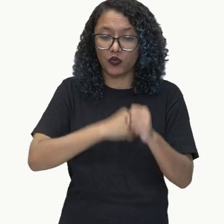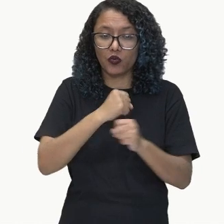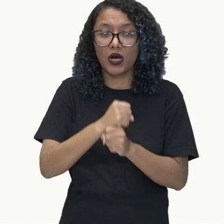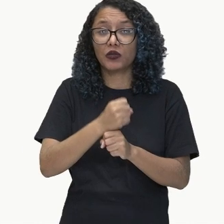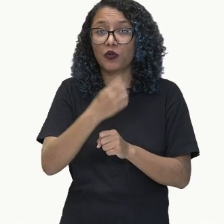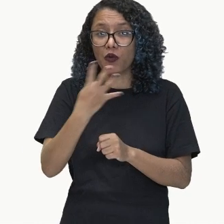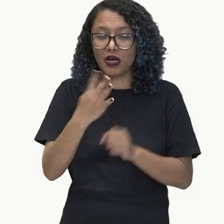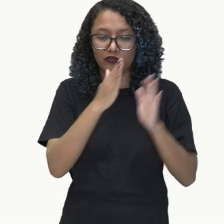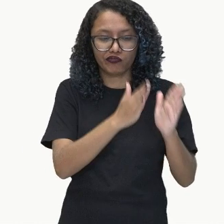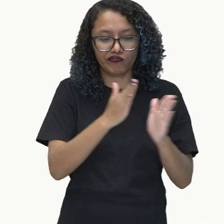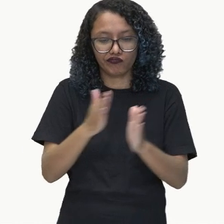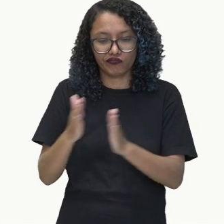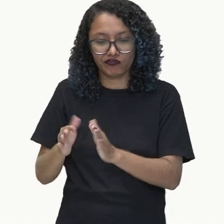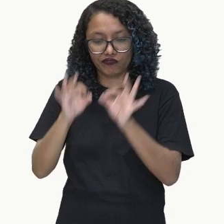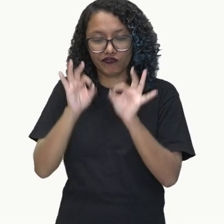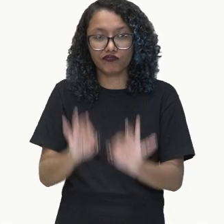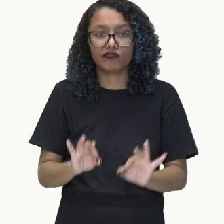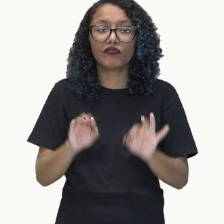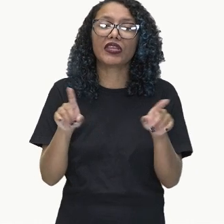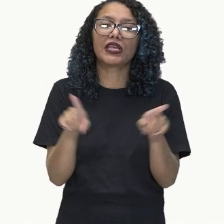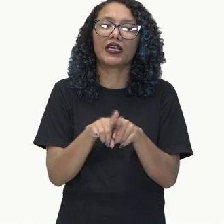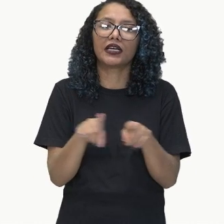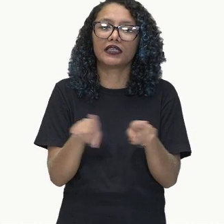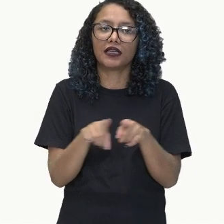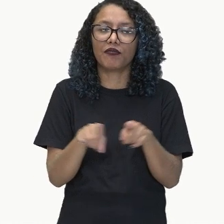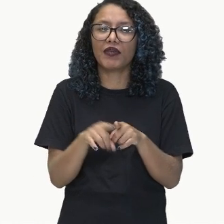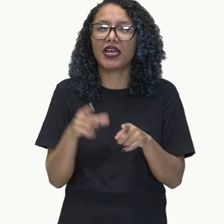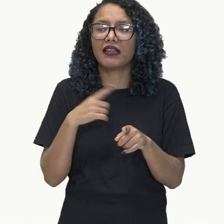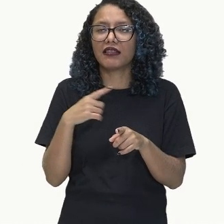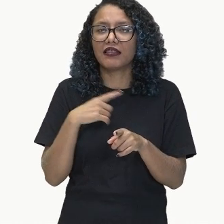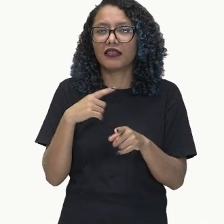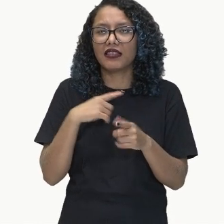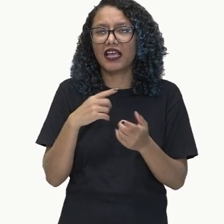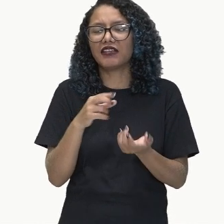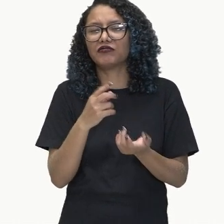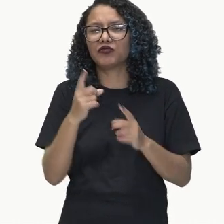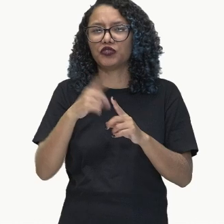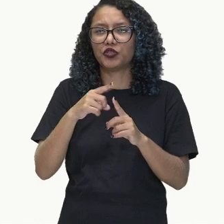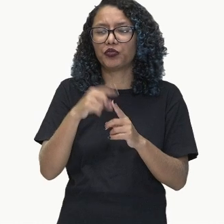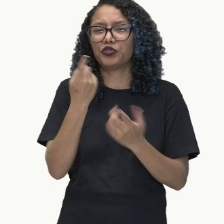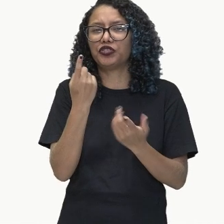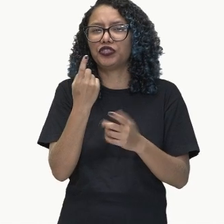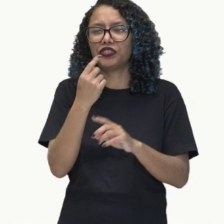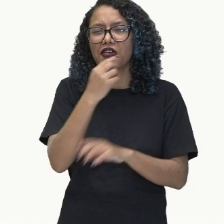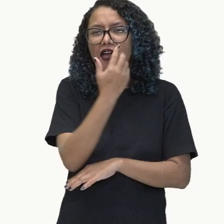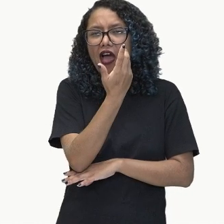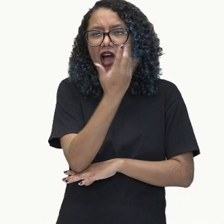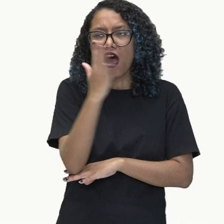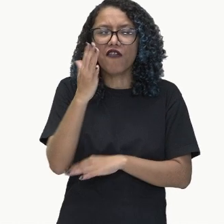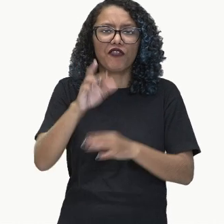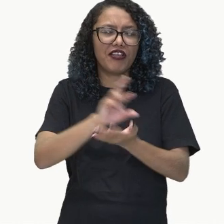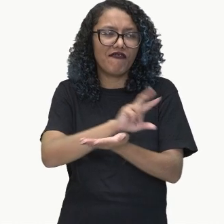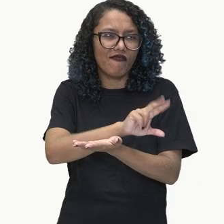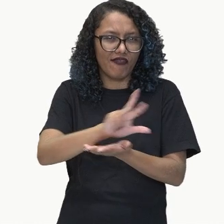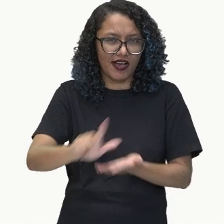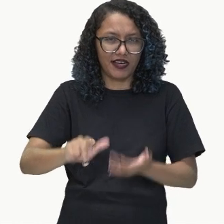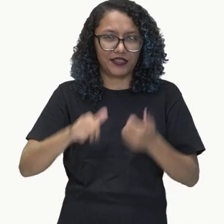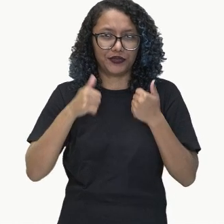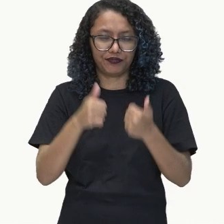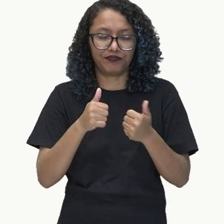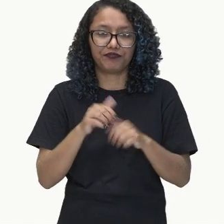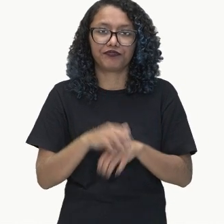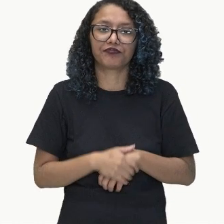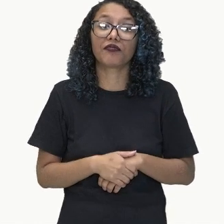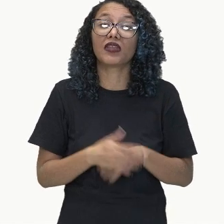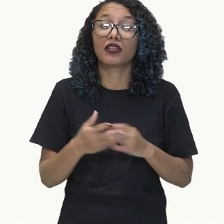distintas, e vai poder ali obter carvalhos, nogueiras como exemplos de vegetação. Ok? Fechando então